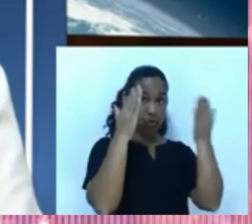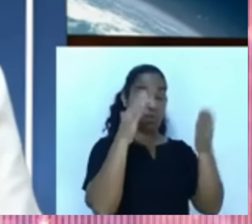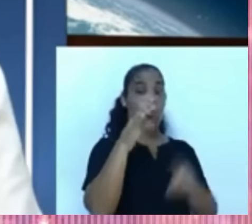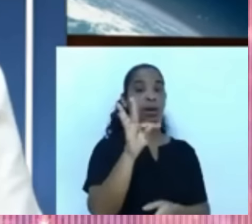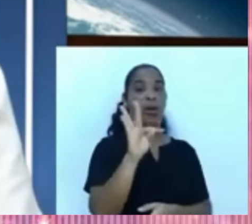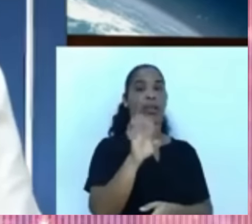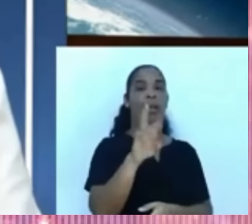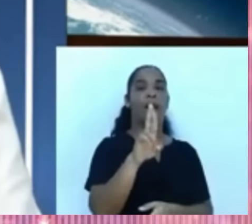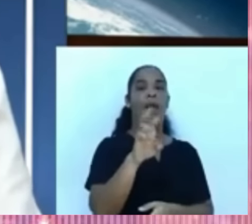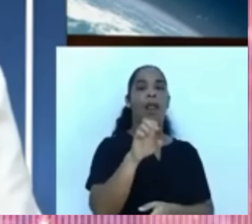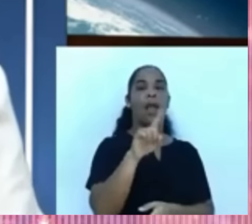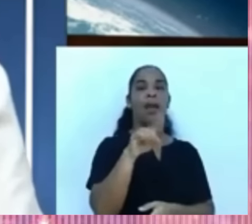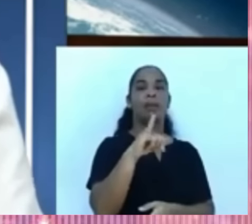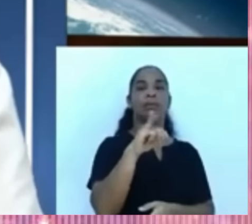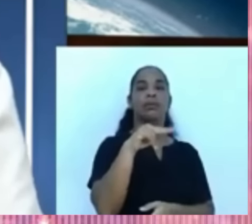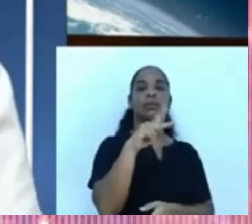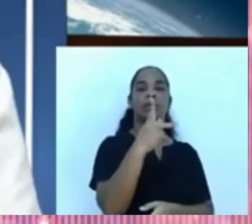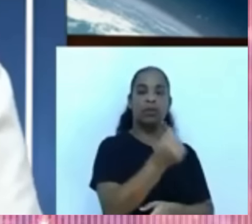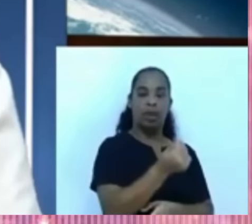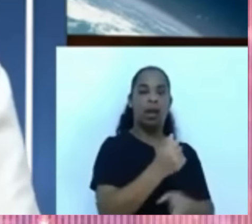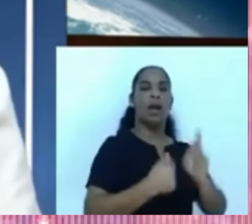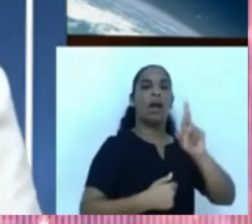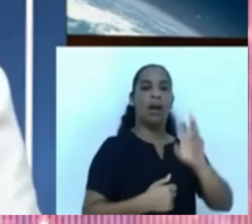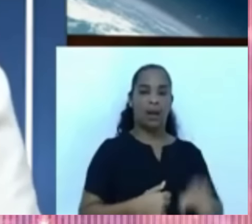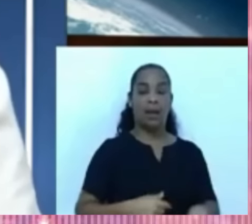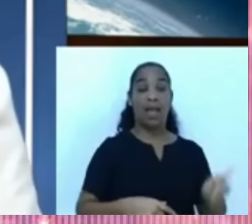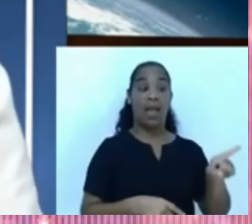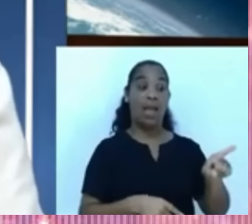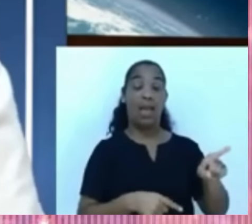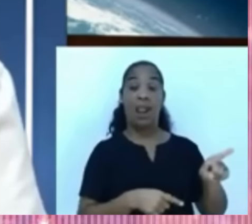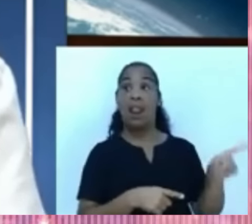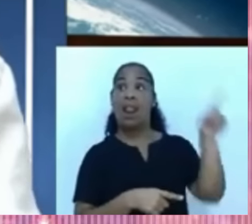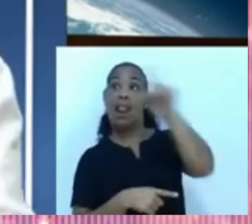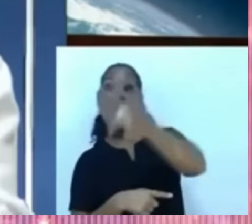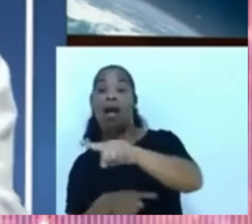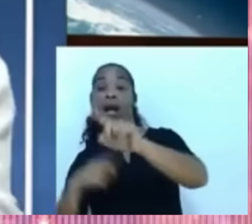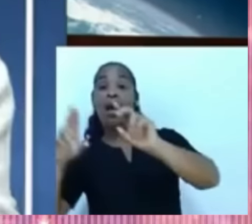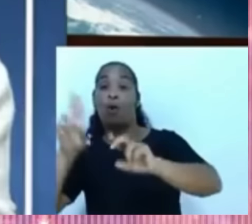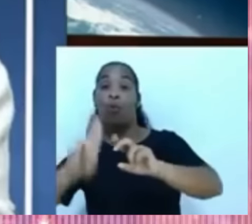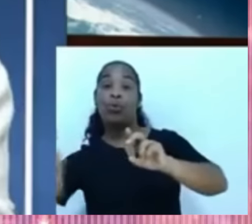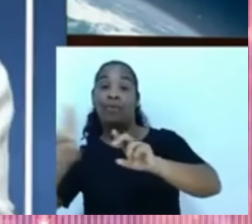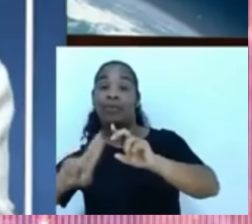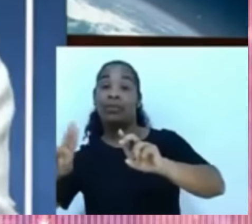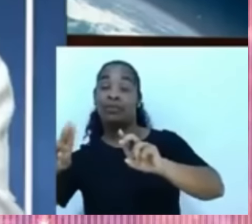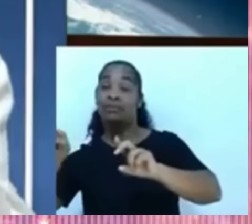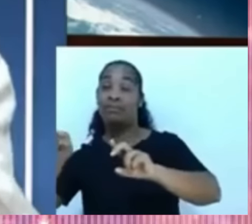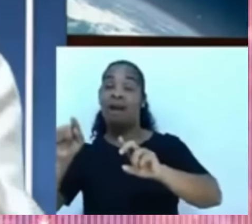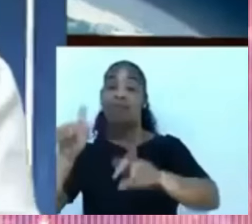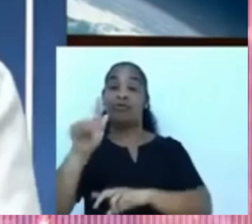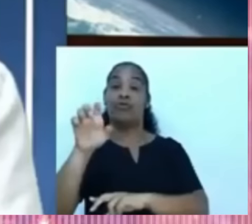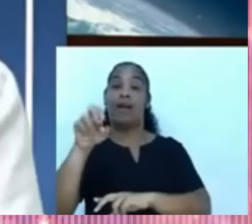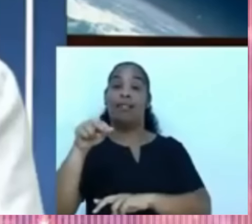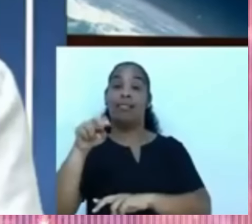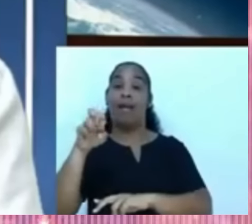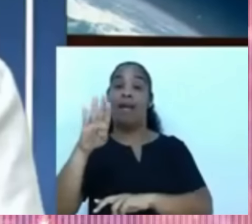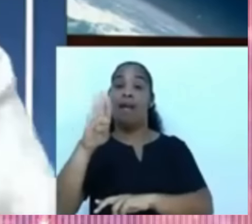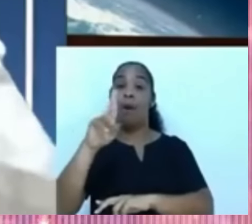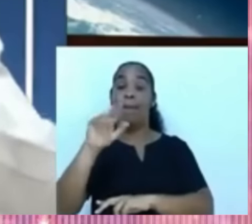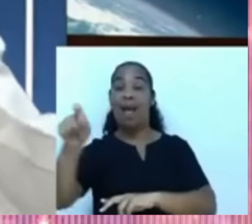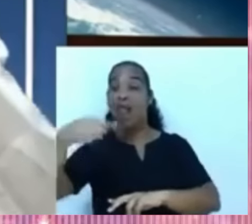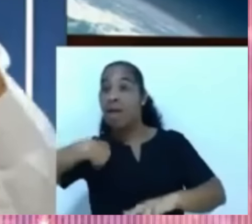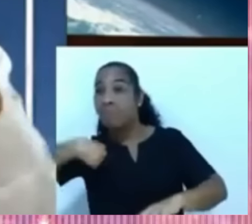e mestra na universidade de Geneva uma método método inteiramente novo